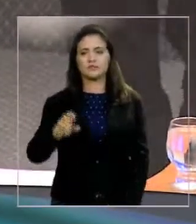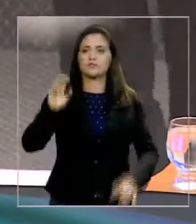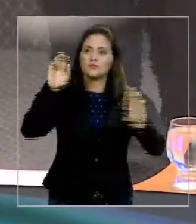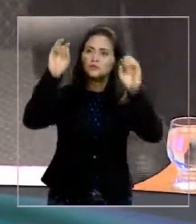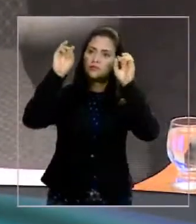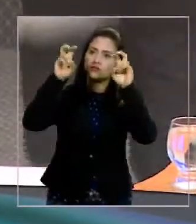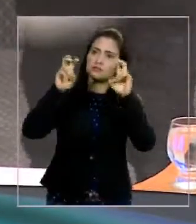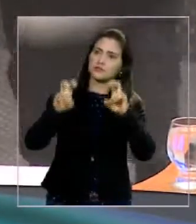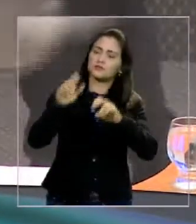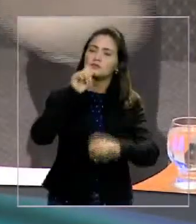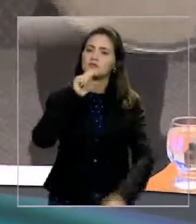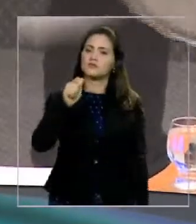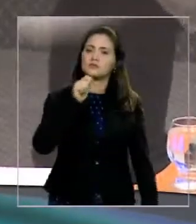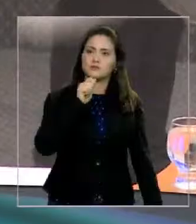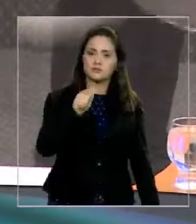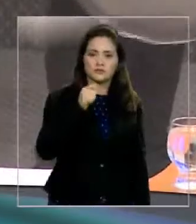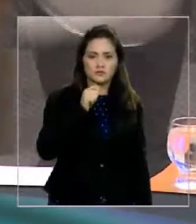Assembleia Legislativa do Estado do Maranhão,